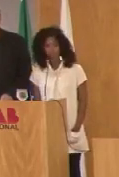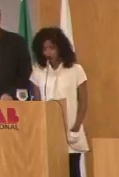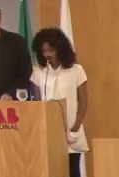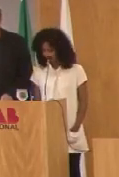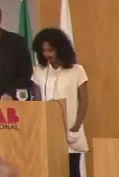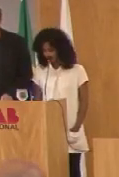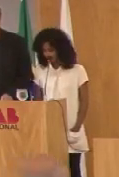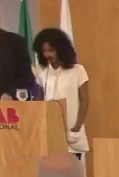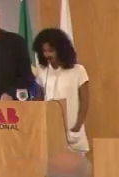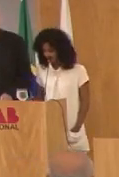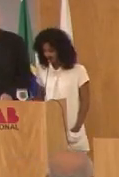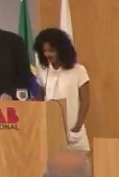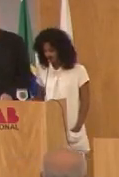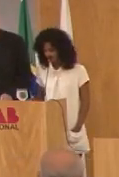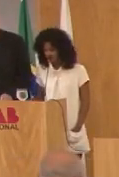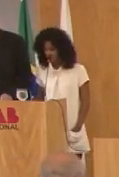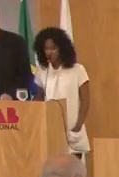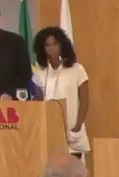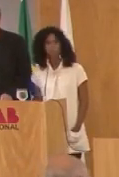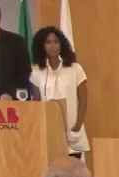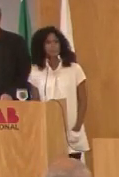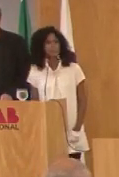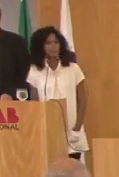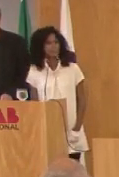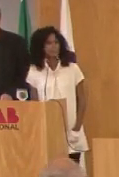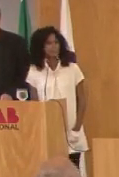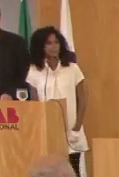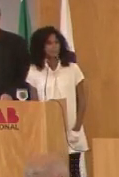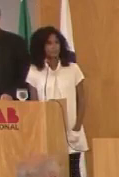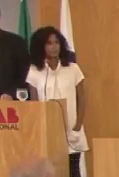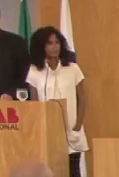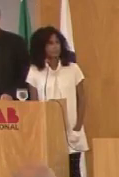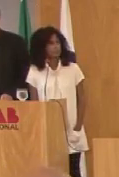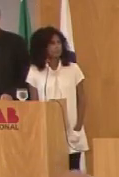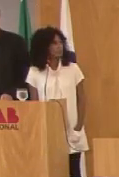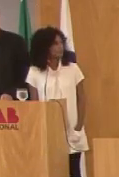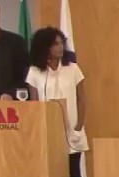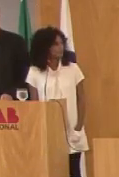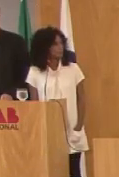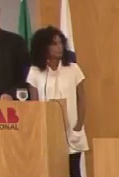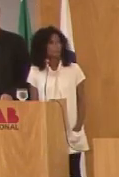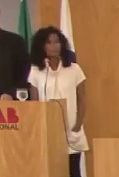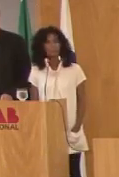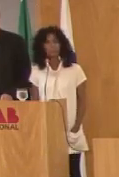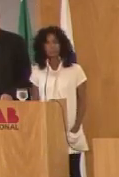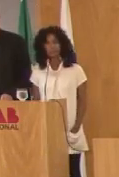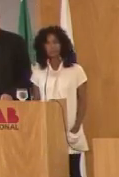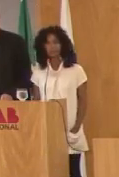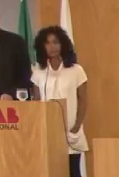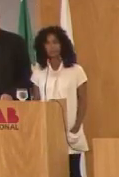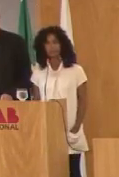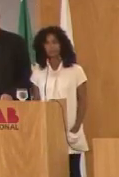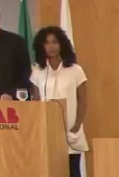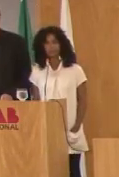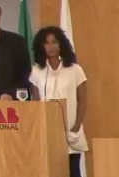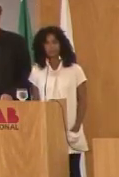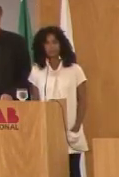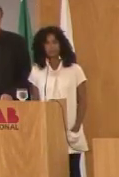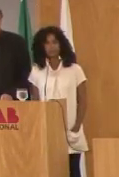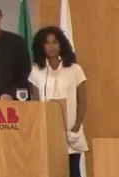vamos ouvir Luiz Viana, vice-presidente do Conselho Federal da Ordem dos Advogados do